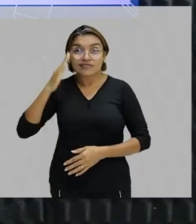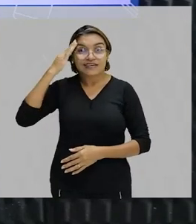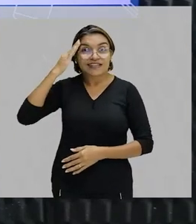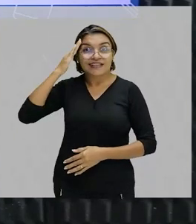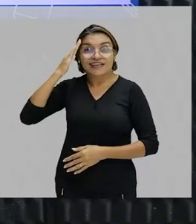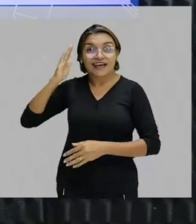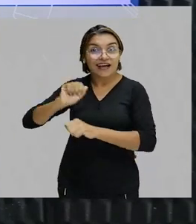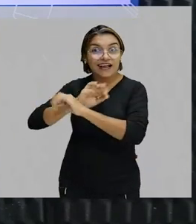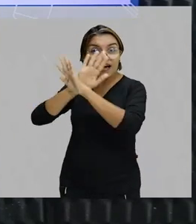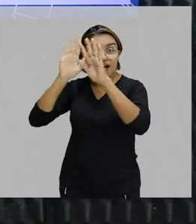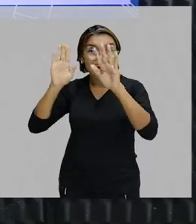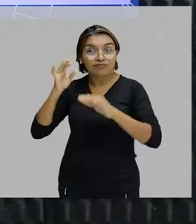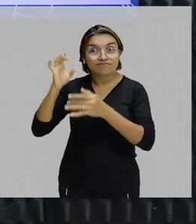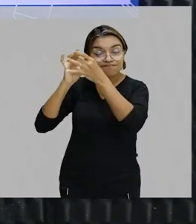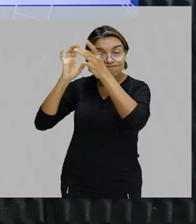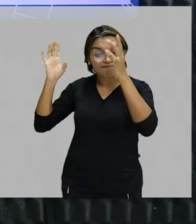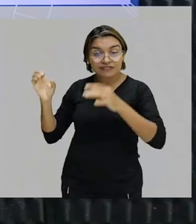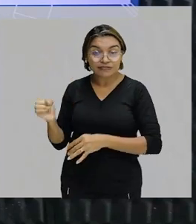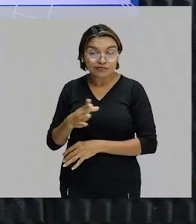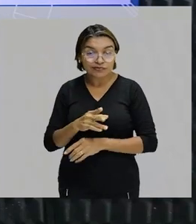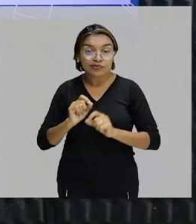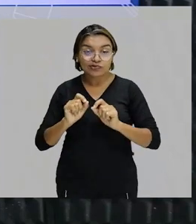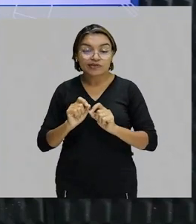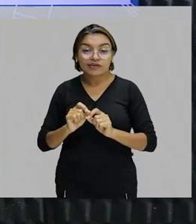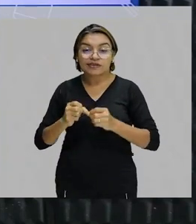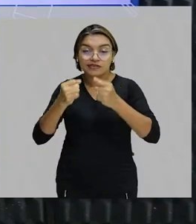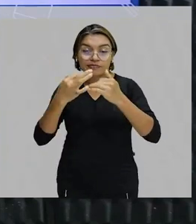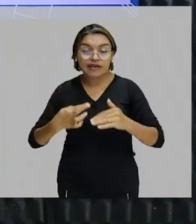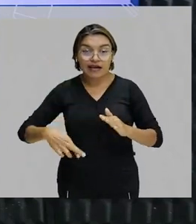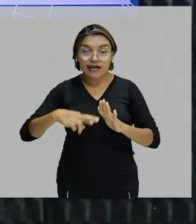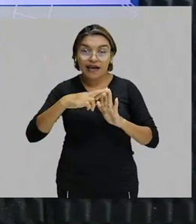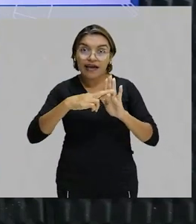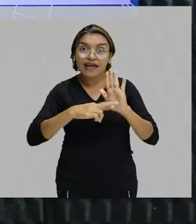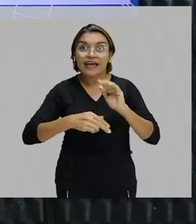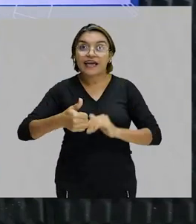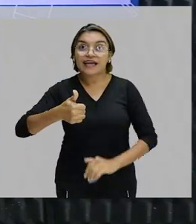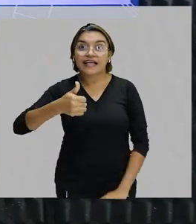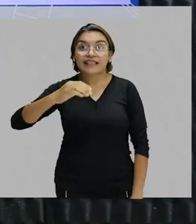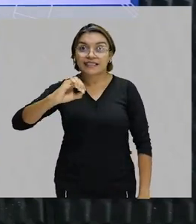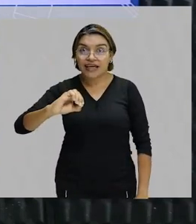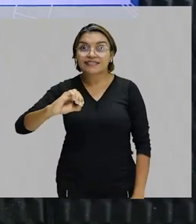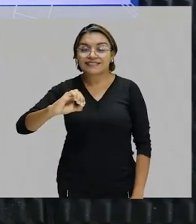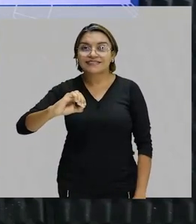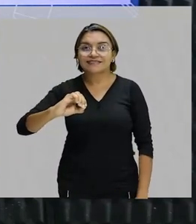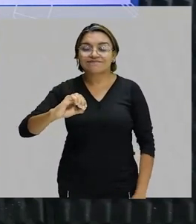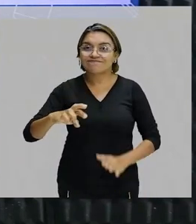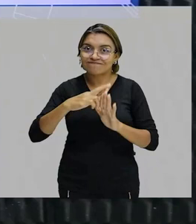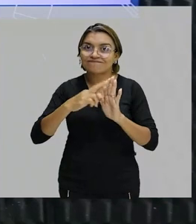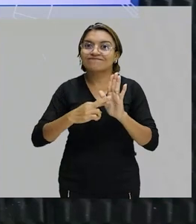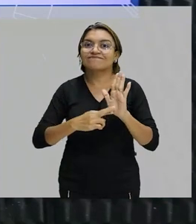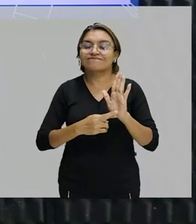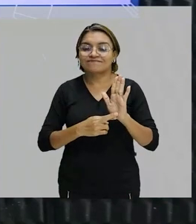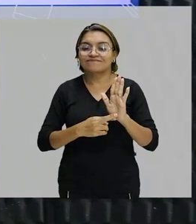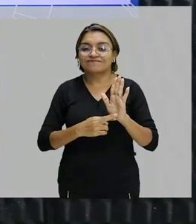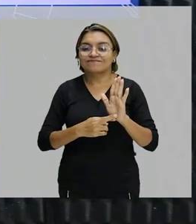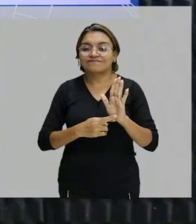tudo de neoliberalismo eu vou te falar das 10 regras 10 ao todo tá as 10 regras